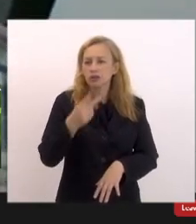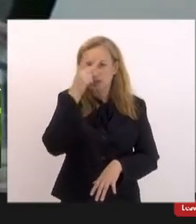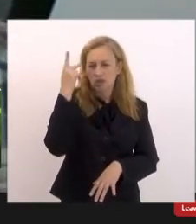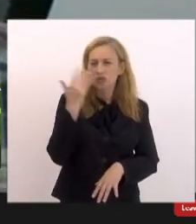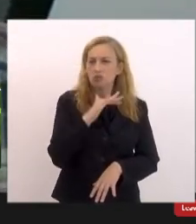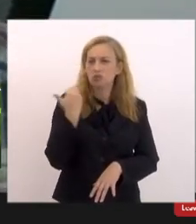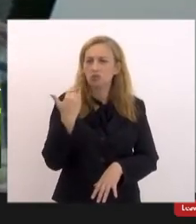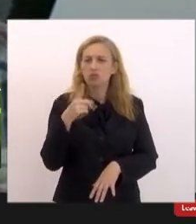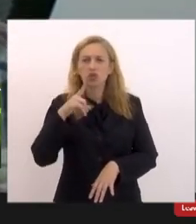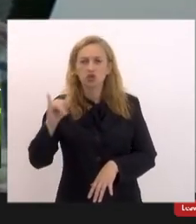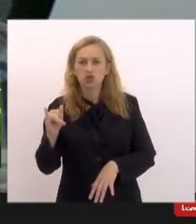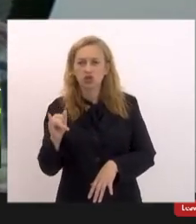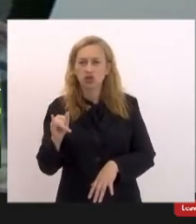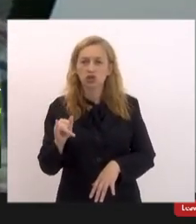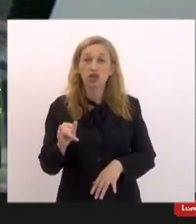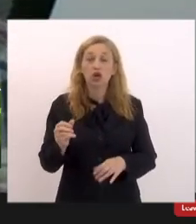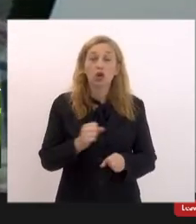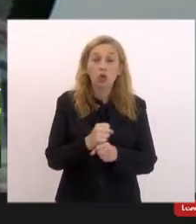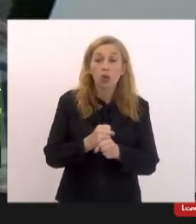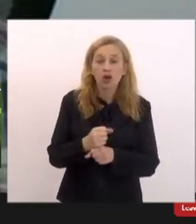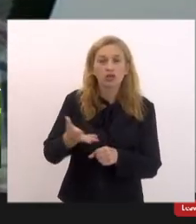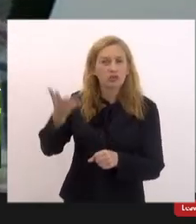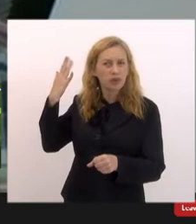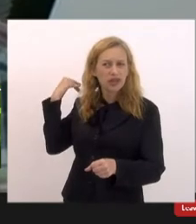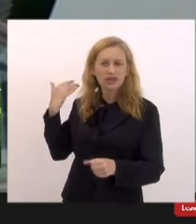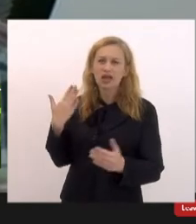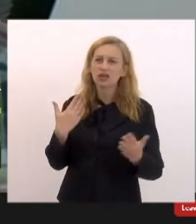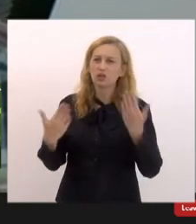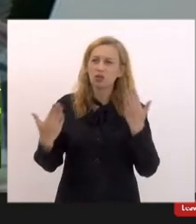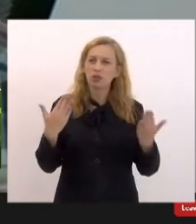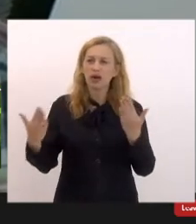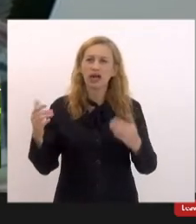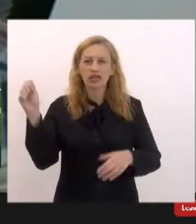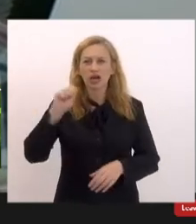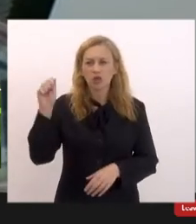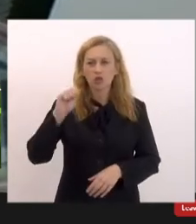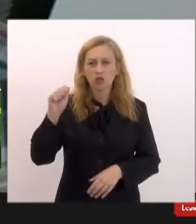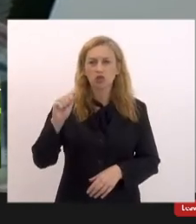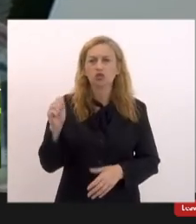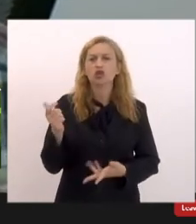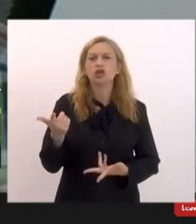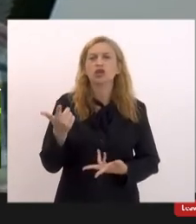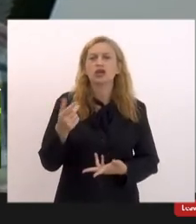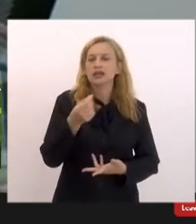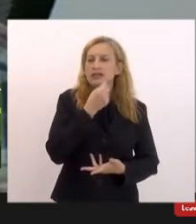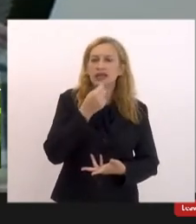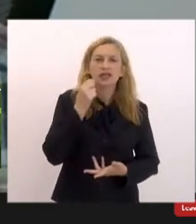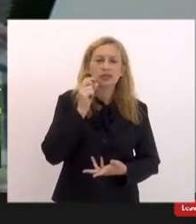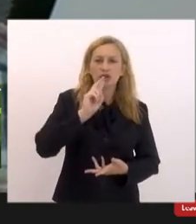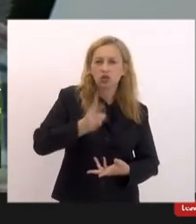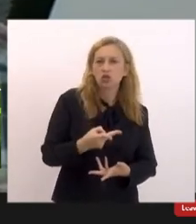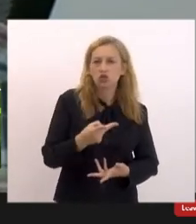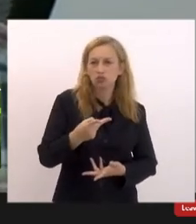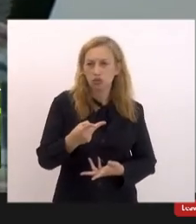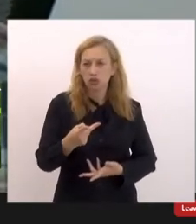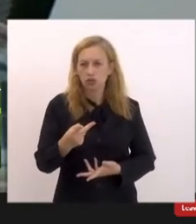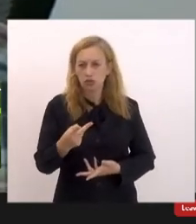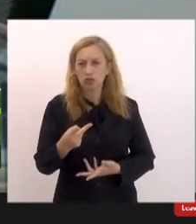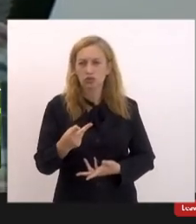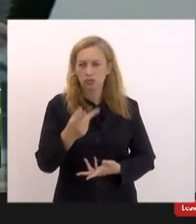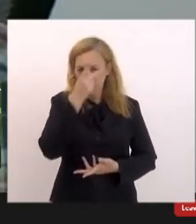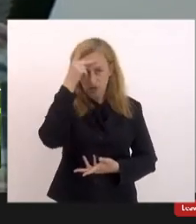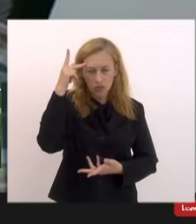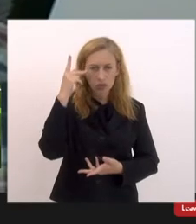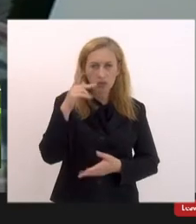pico da pandemia, ano passado, em agosto e setembro, chegamos a 2 mil casos. Então, assim, 10, 15 vezes mais,